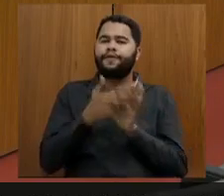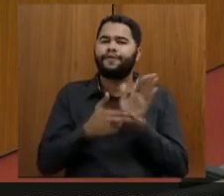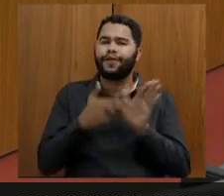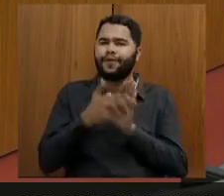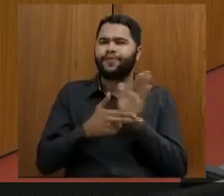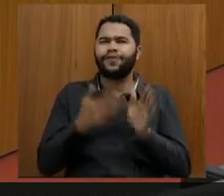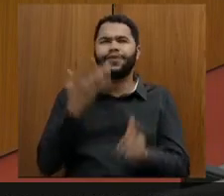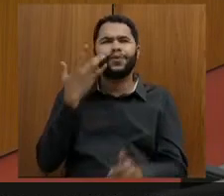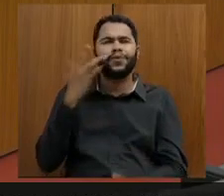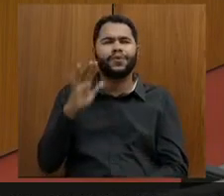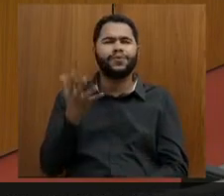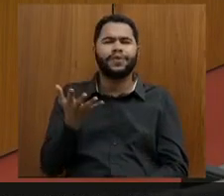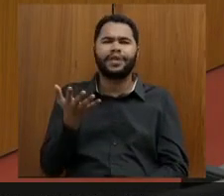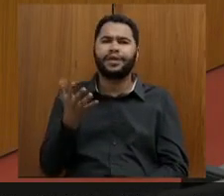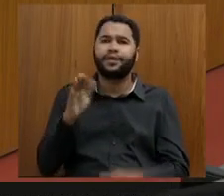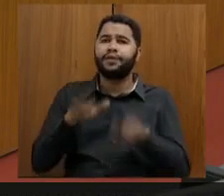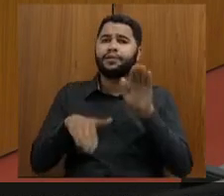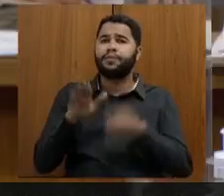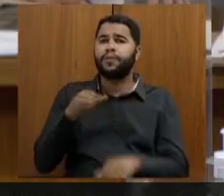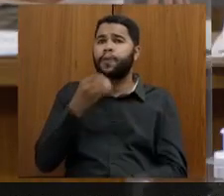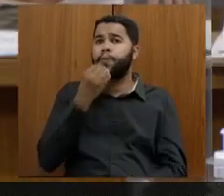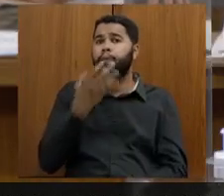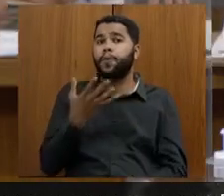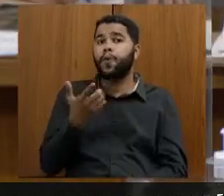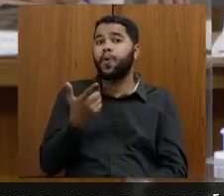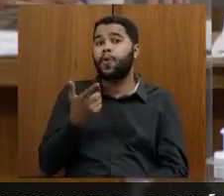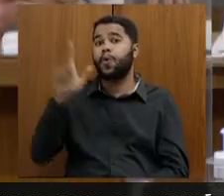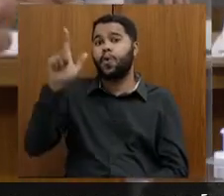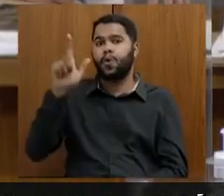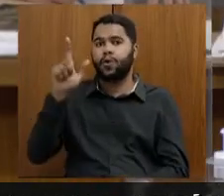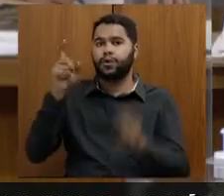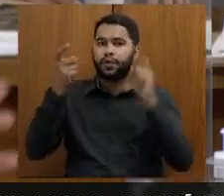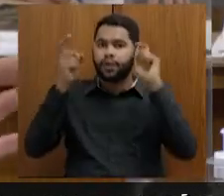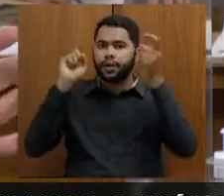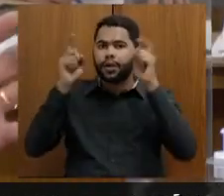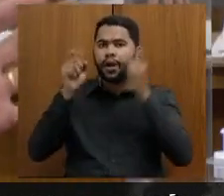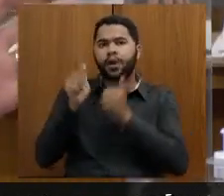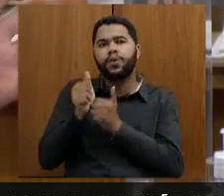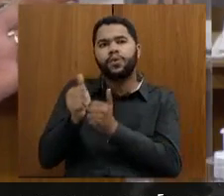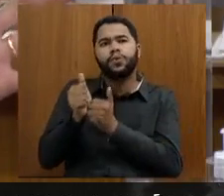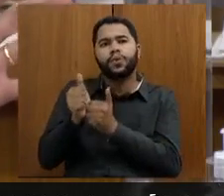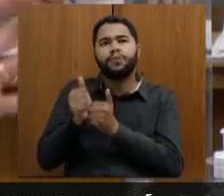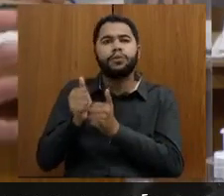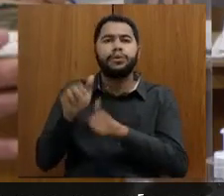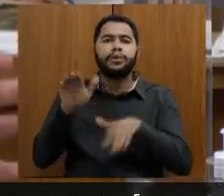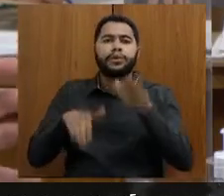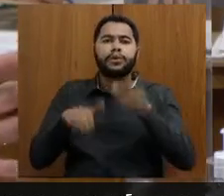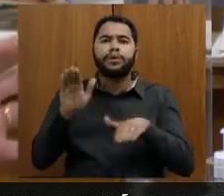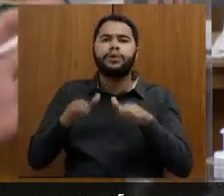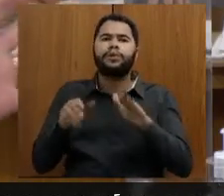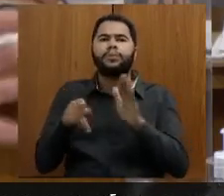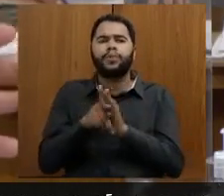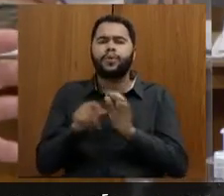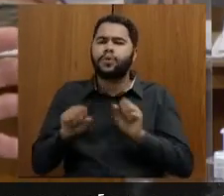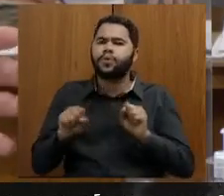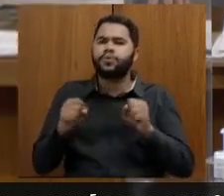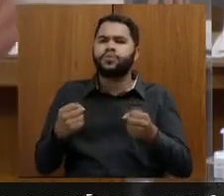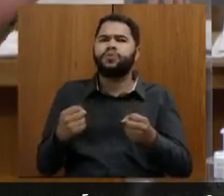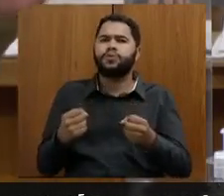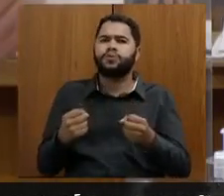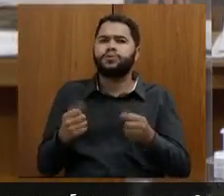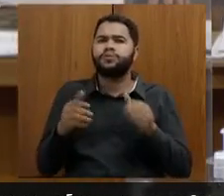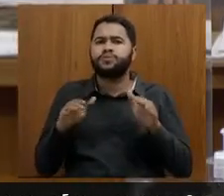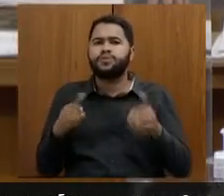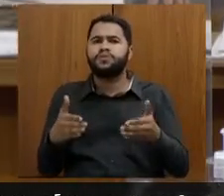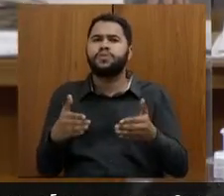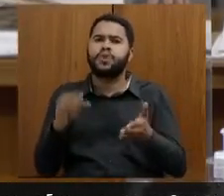aquela reunião nasceu eu não sei às vezes era bom fazer uma nova reunião para gente acompanhar porque às vezes a gente com todo esse esforço Mas então